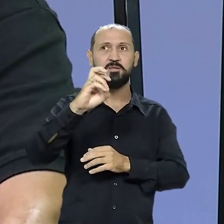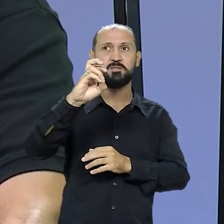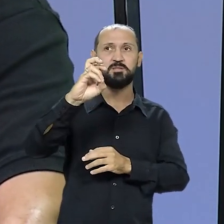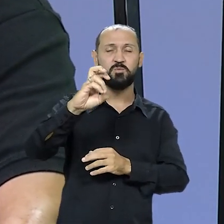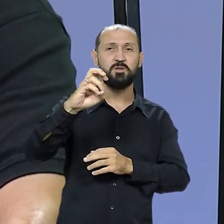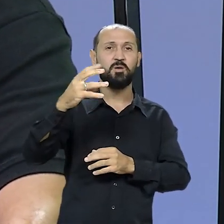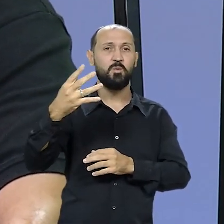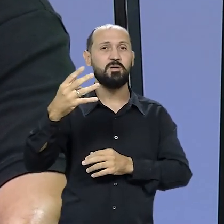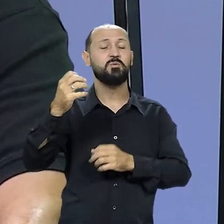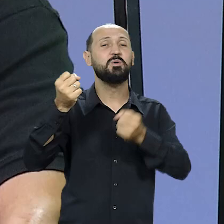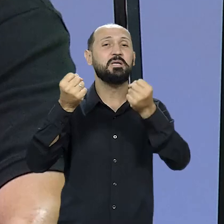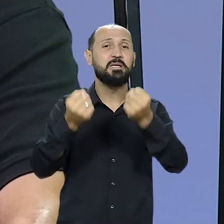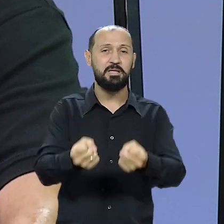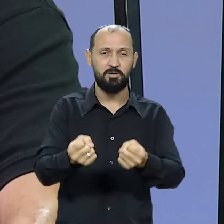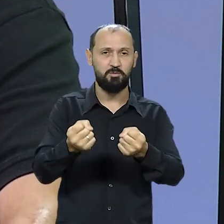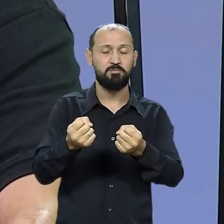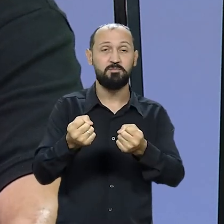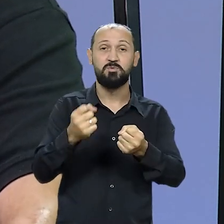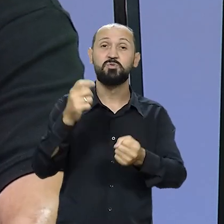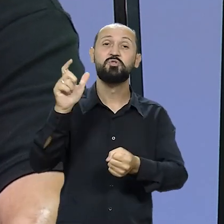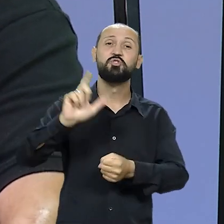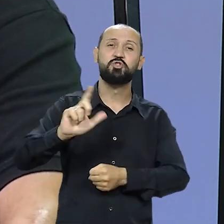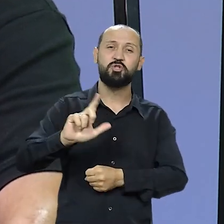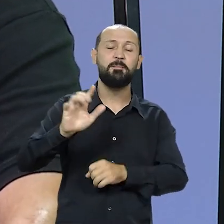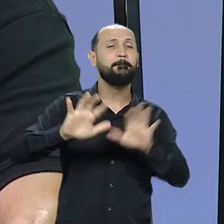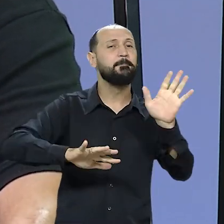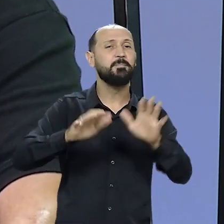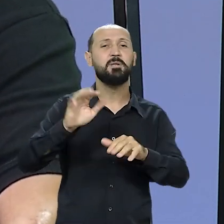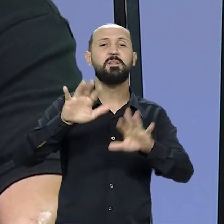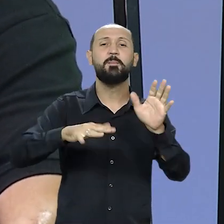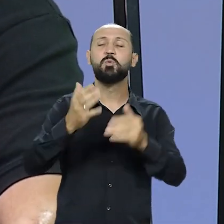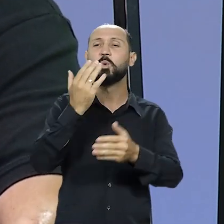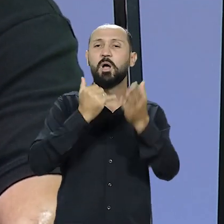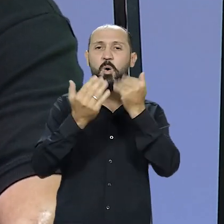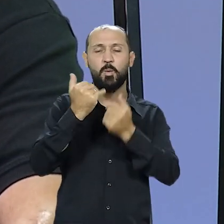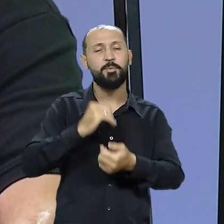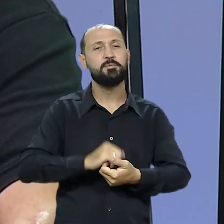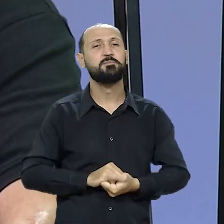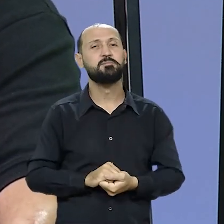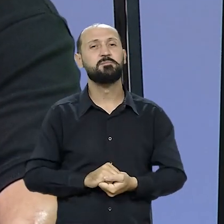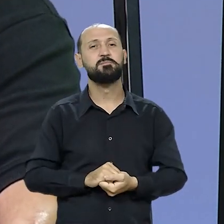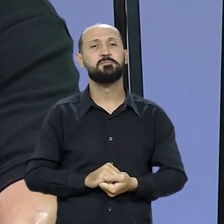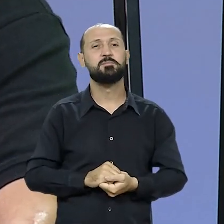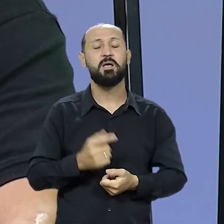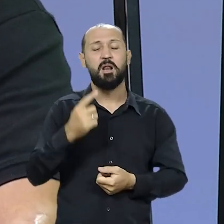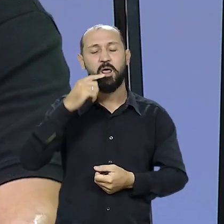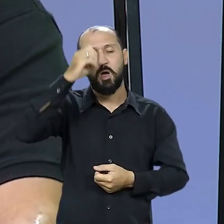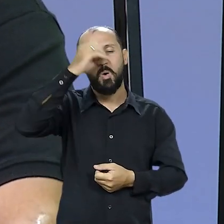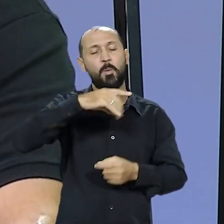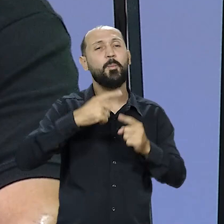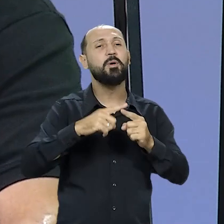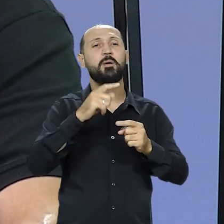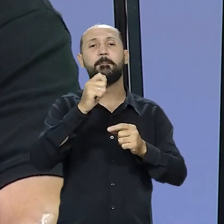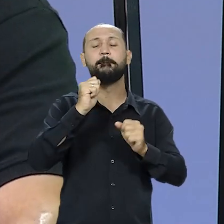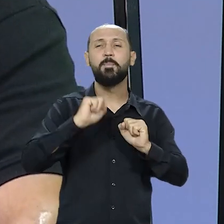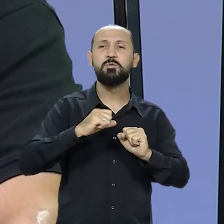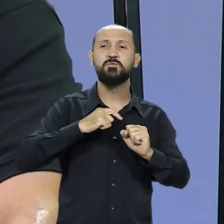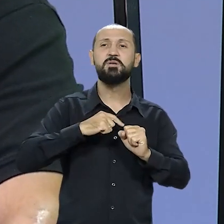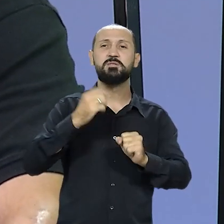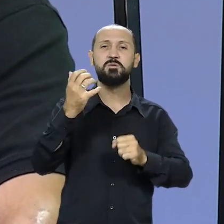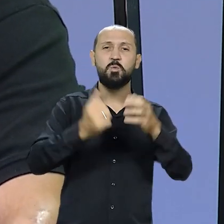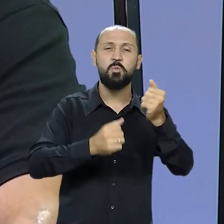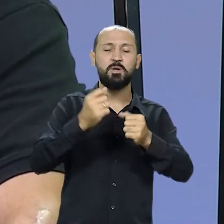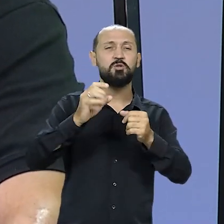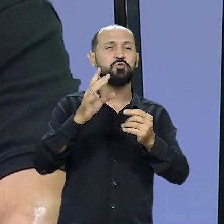de leite. A gente fala em quilos, né, quando tem a pesagem. Mas depende do que ela come. Ela é muito rústica porque eu posso fazer